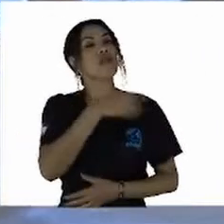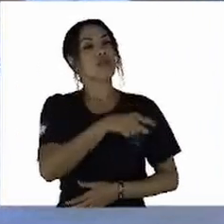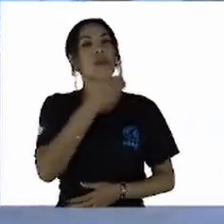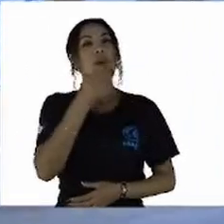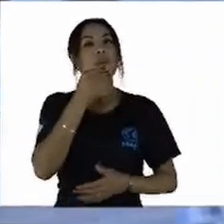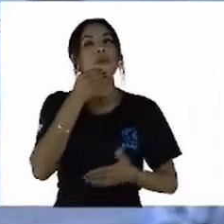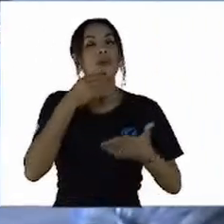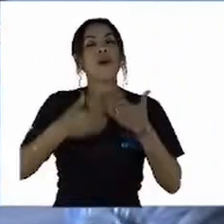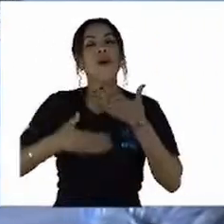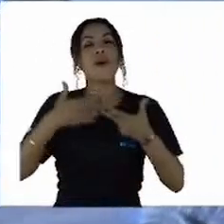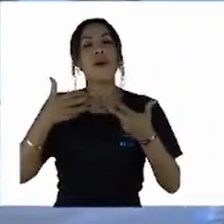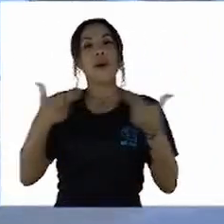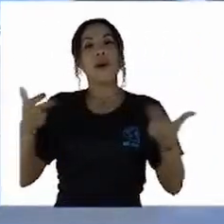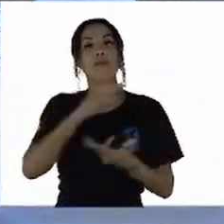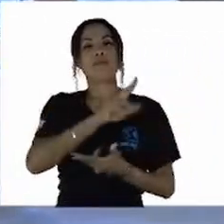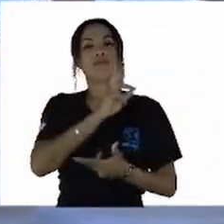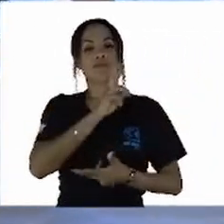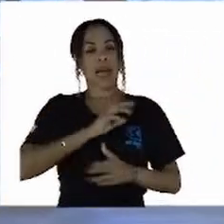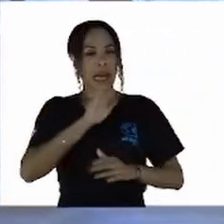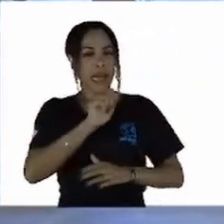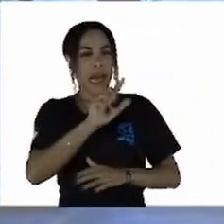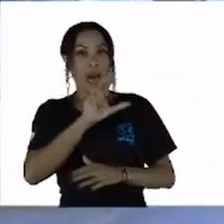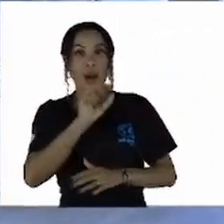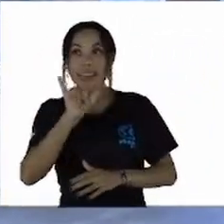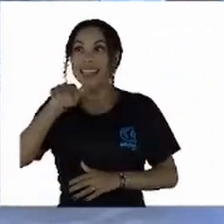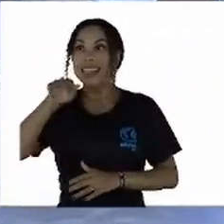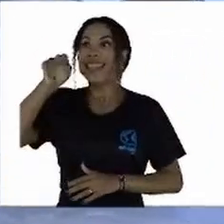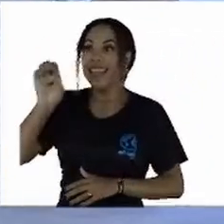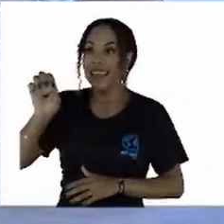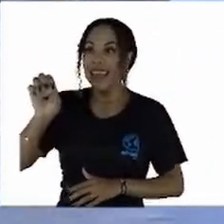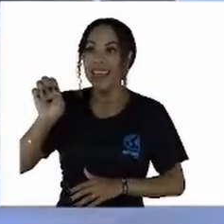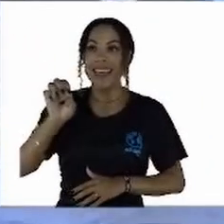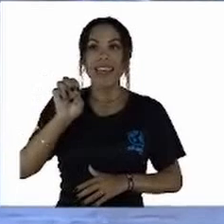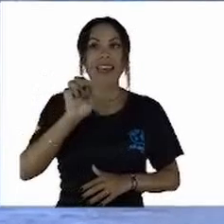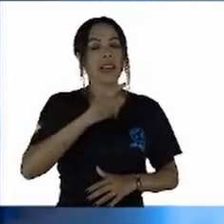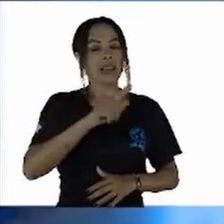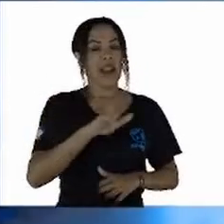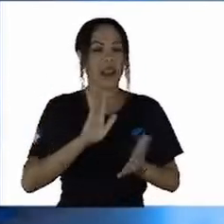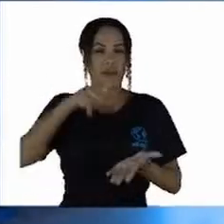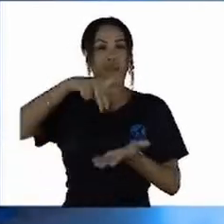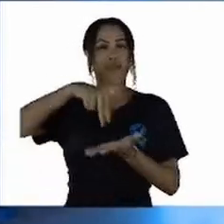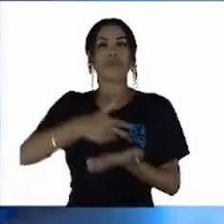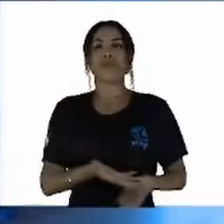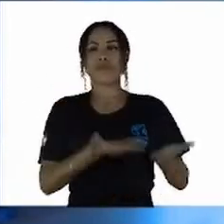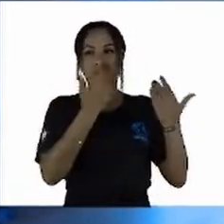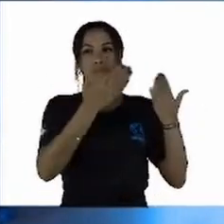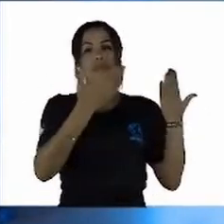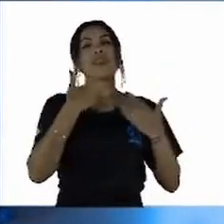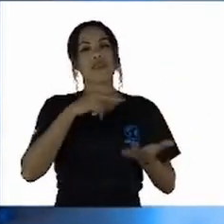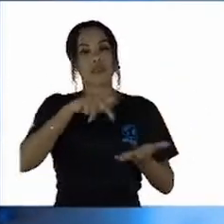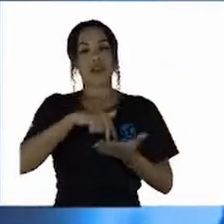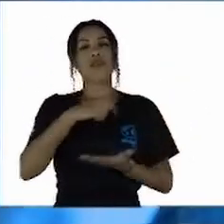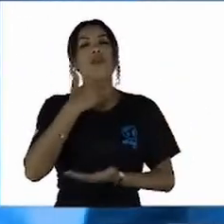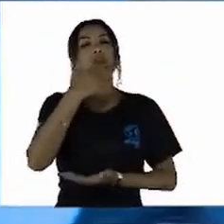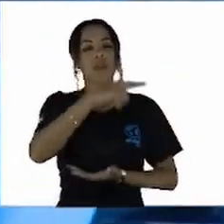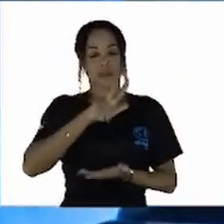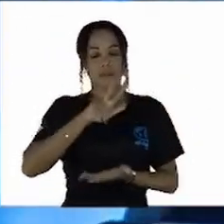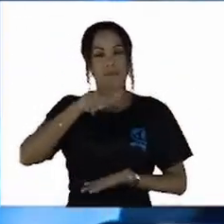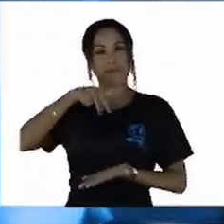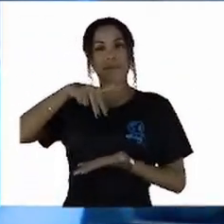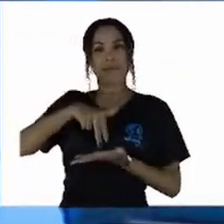qualquer coisa. Ela falou gastronomia. Carolina, né? Caroline. Né. Caroline, levanta pra gente, por favor. Eu vou pedir pra você jogar. Fica